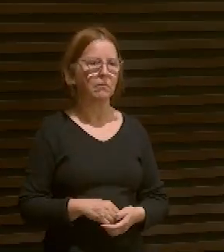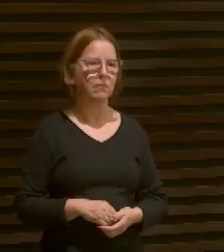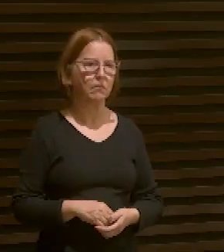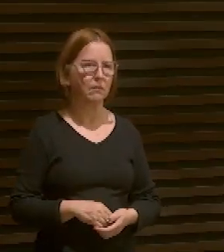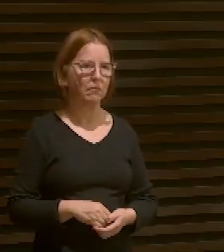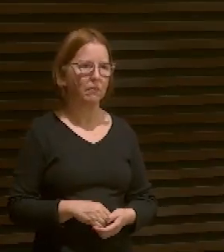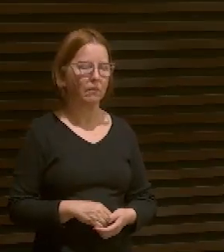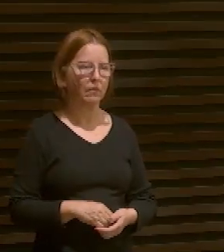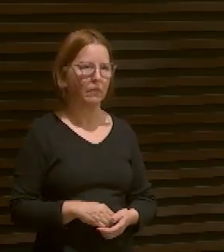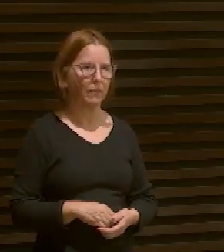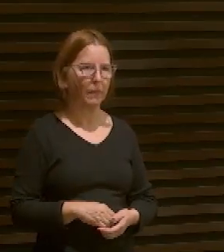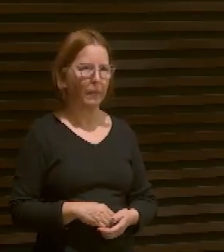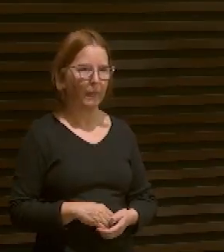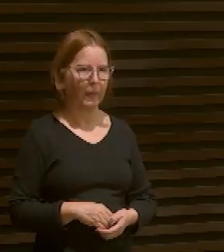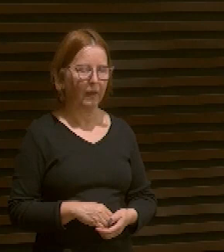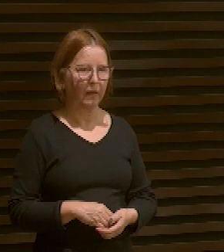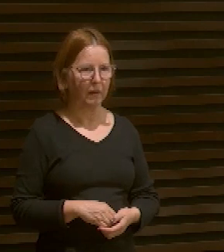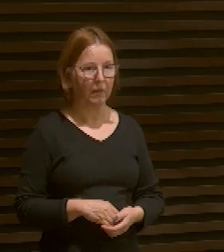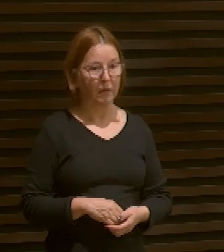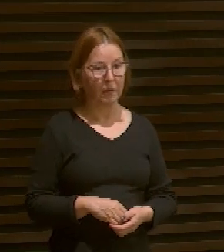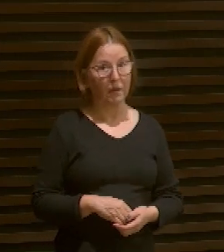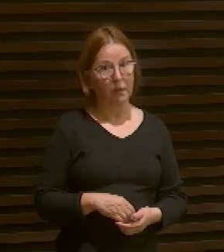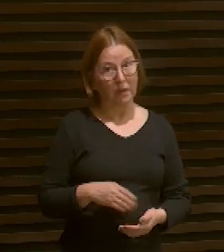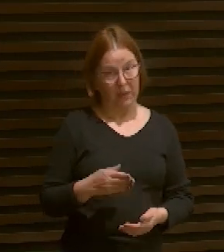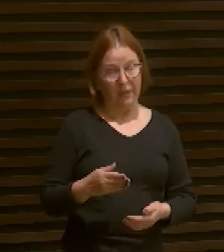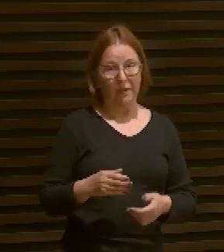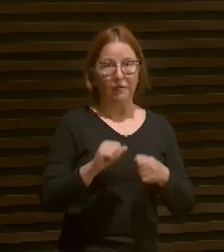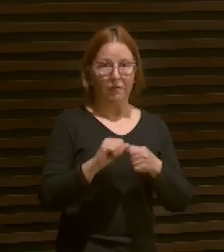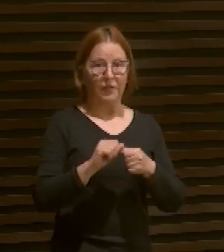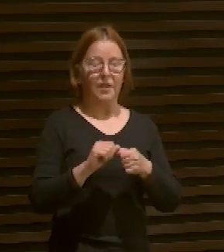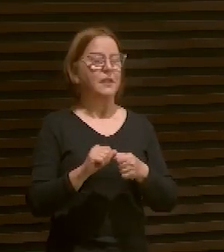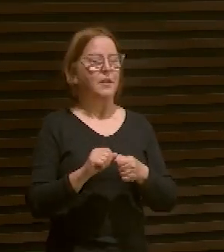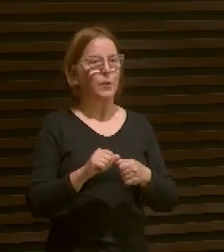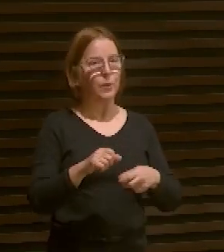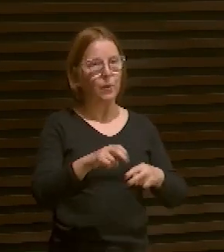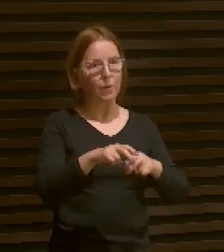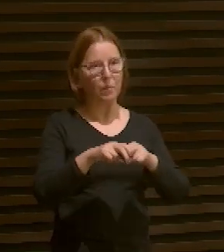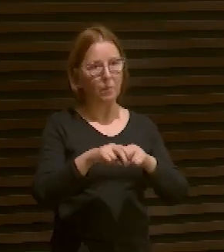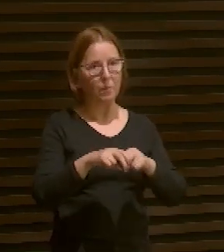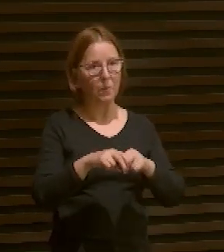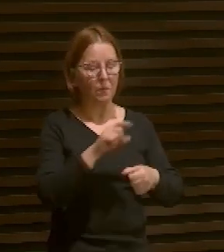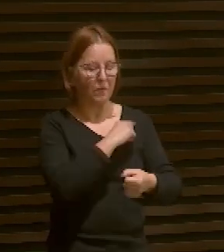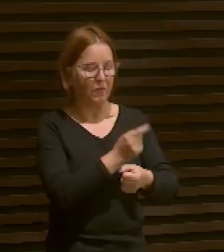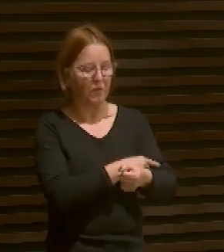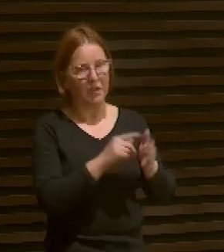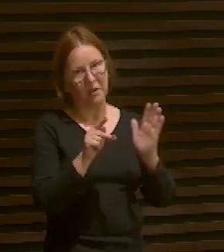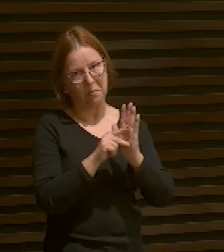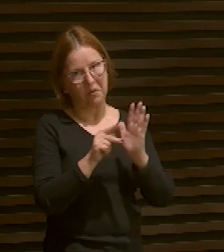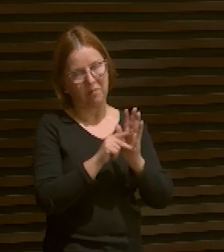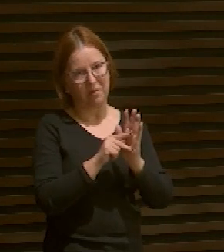Ainda estaremos assim agindo por esforço próprio, o qual não é capaz de gerar a vida de